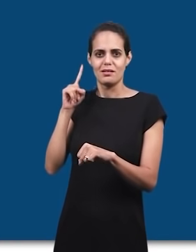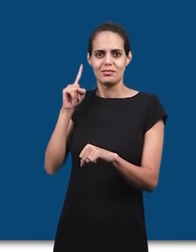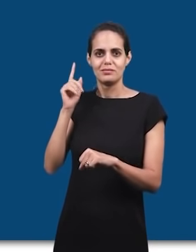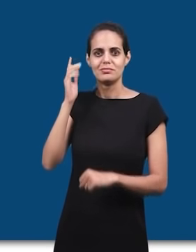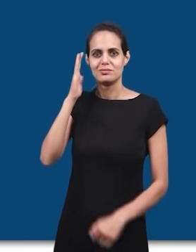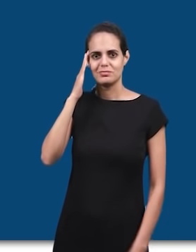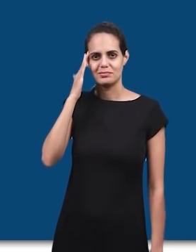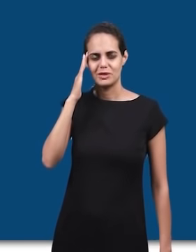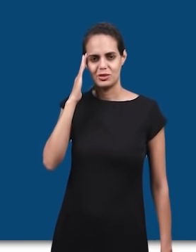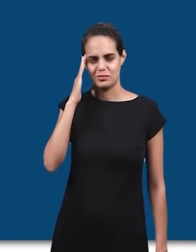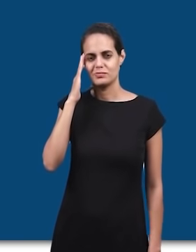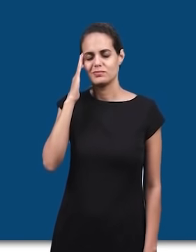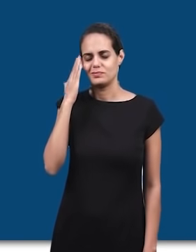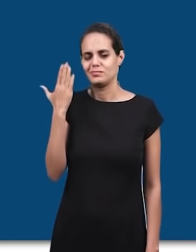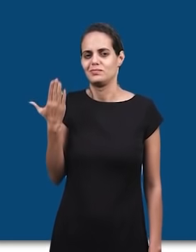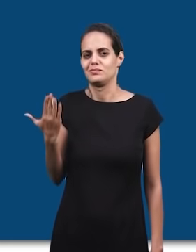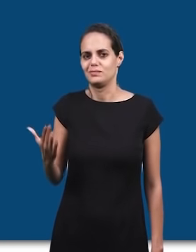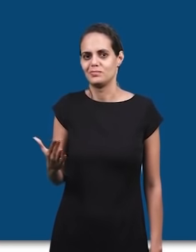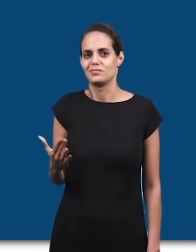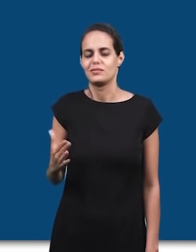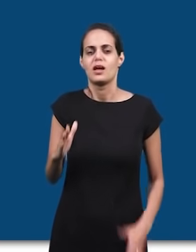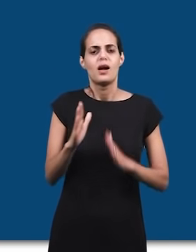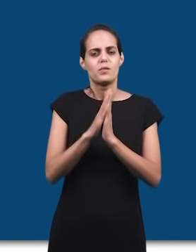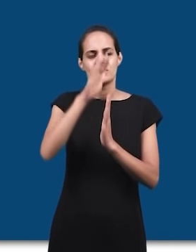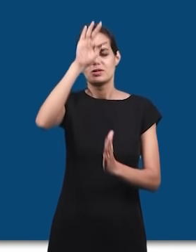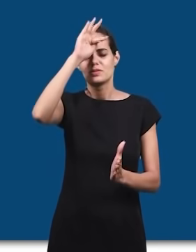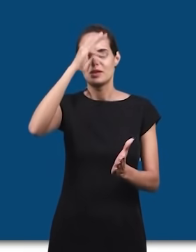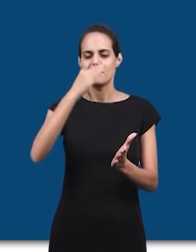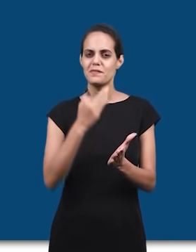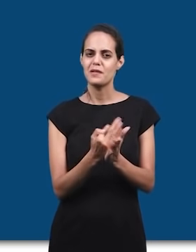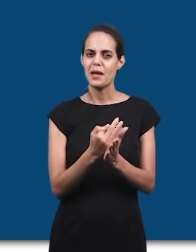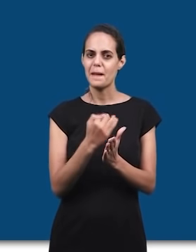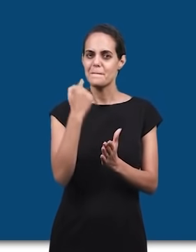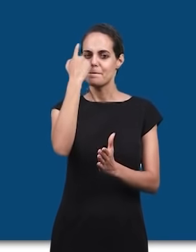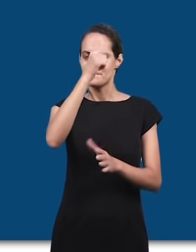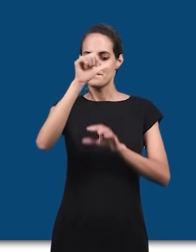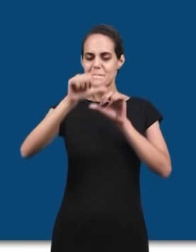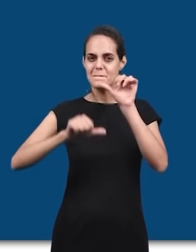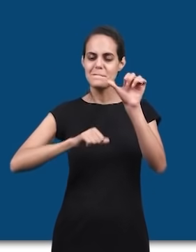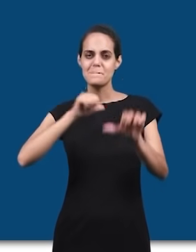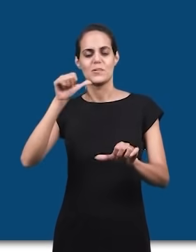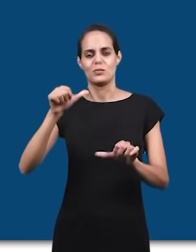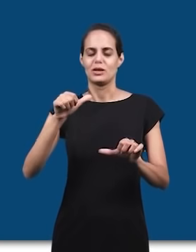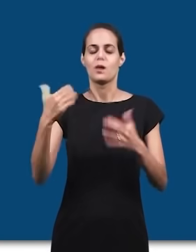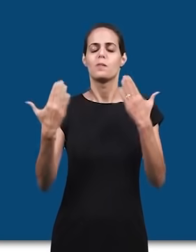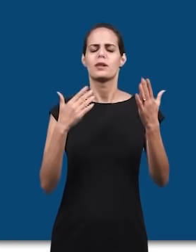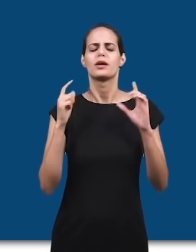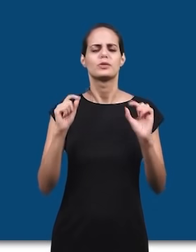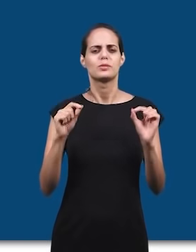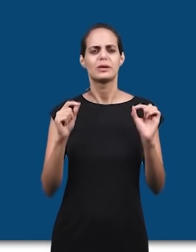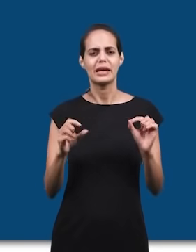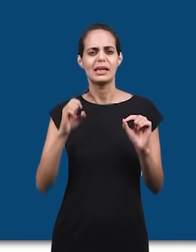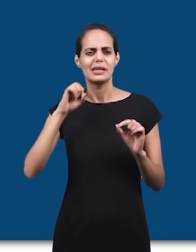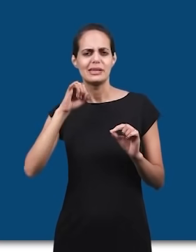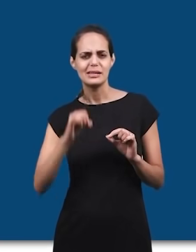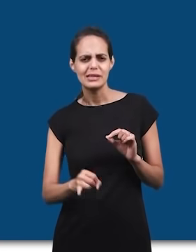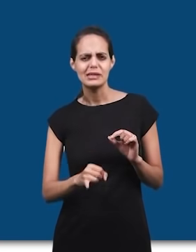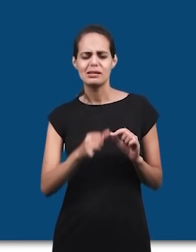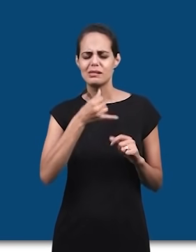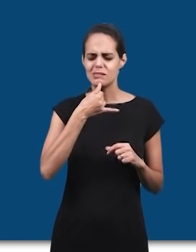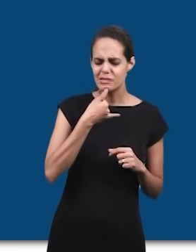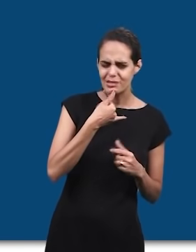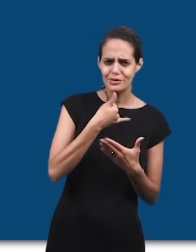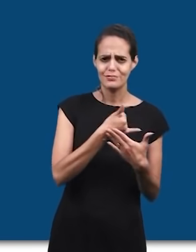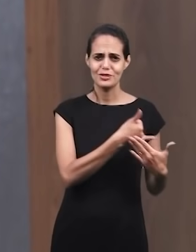dela mudou. A oração da fé muda o semblante, muda as expectativas, muda, tira a tristeza